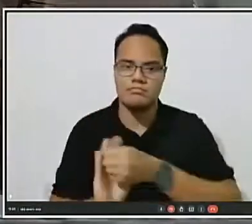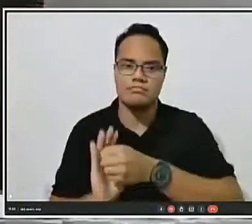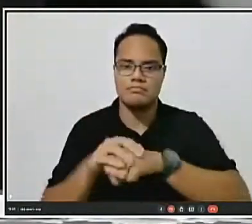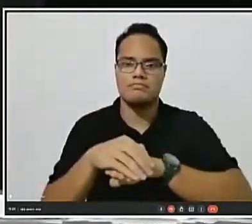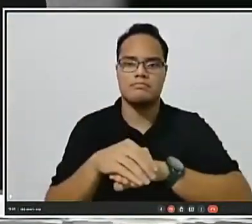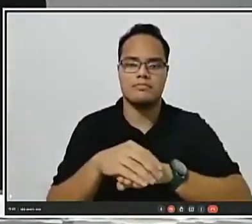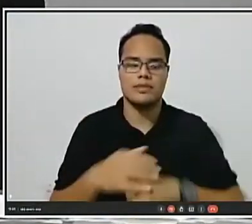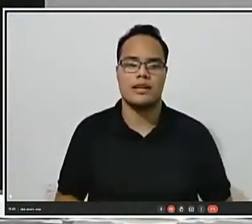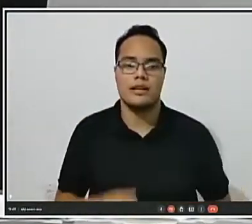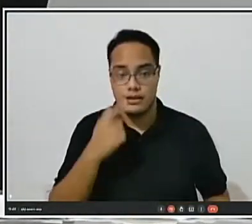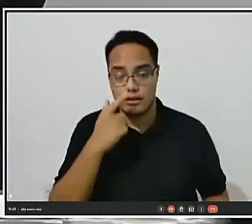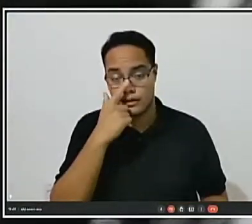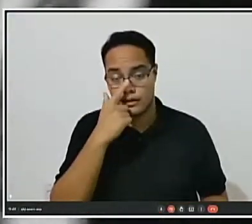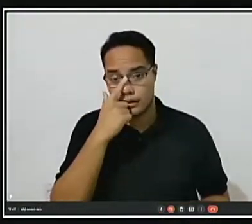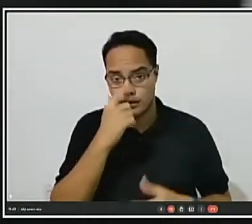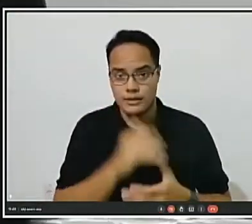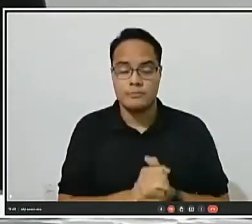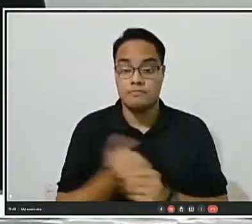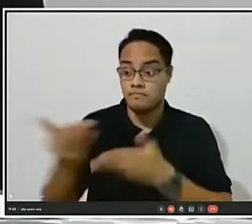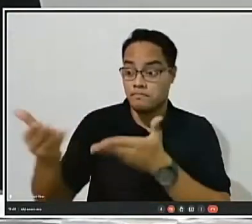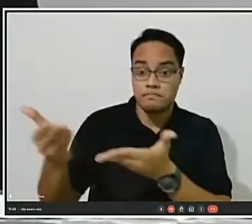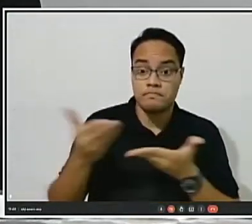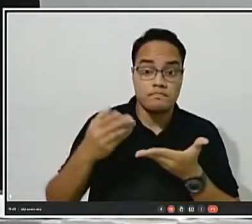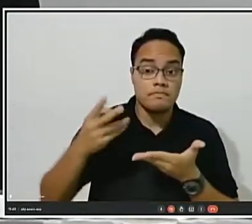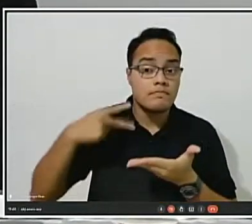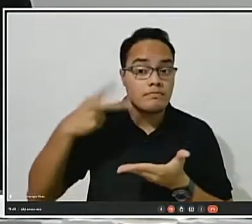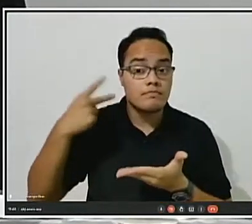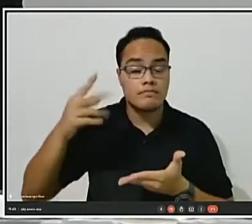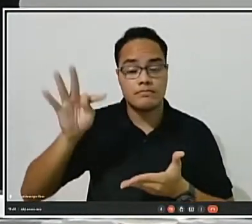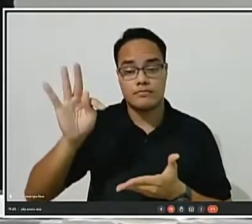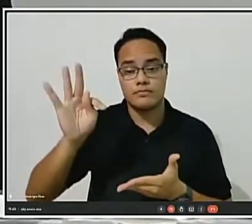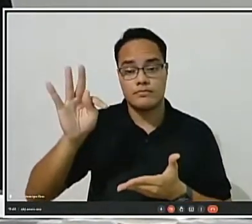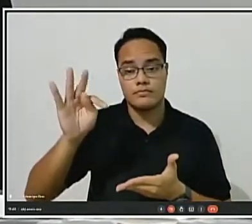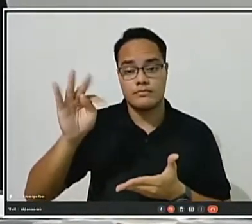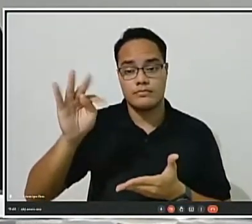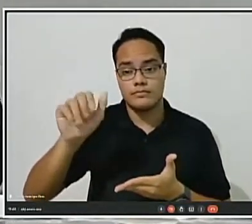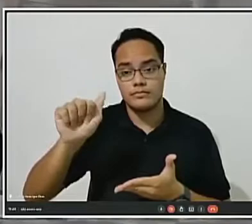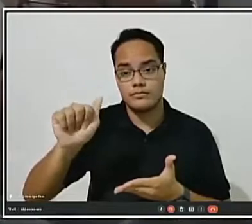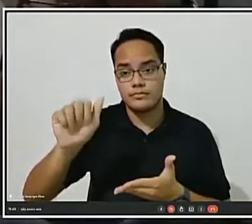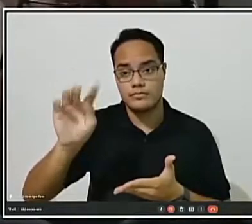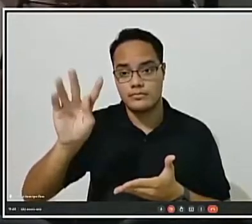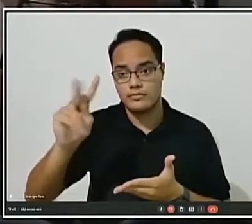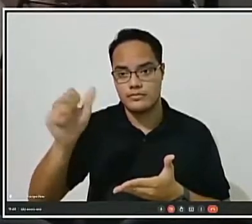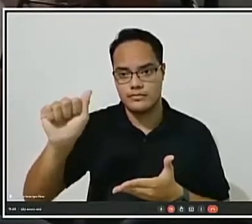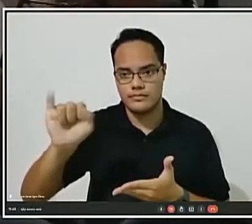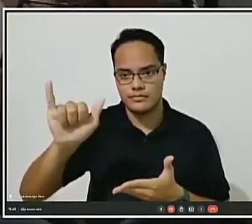Convido nesse momento a vereadora Thaís Biberbach para fazer uso da tribuna.